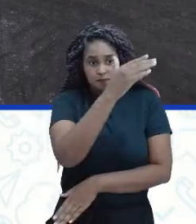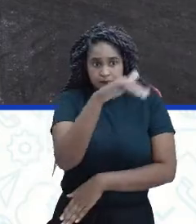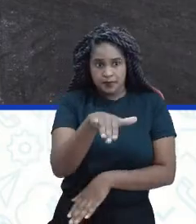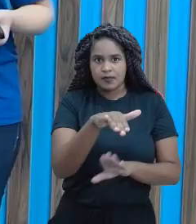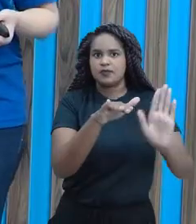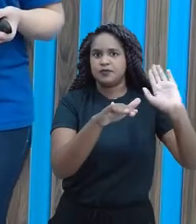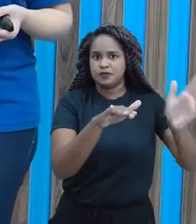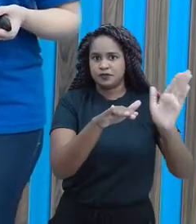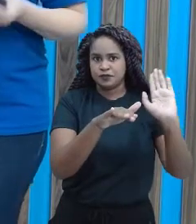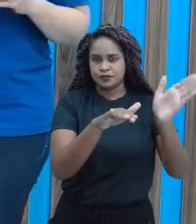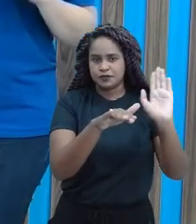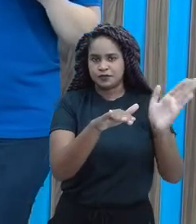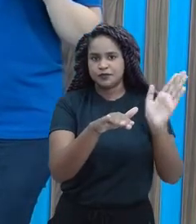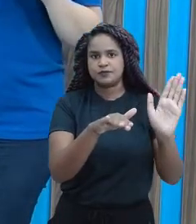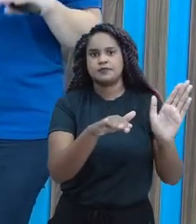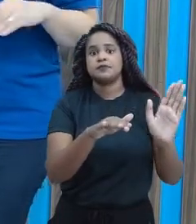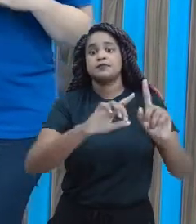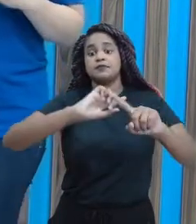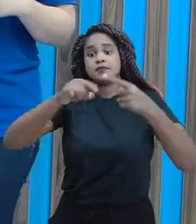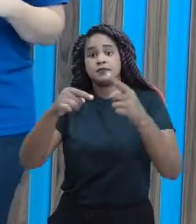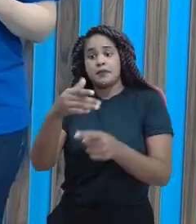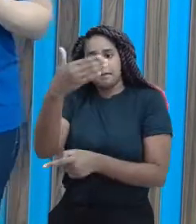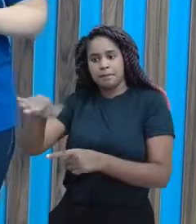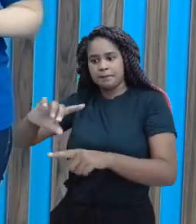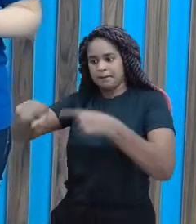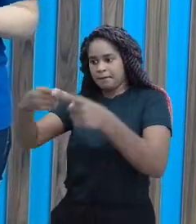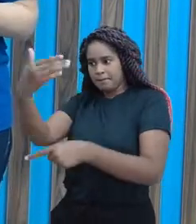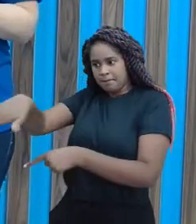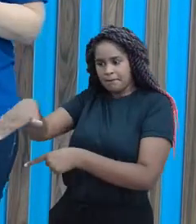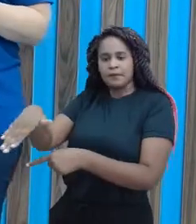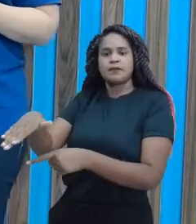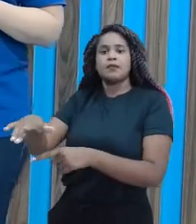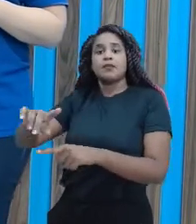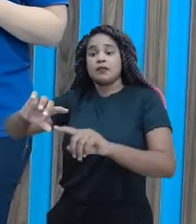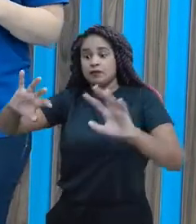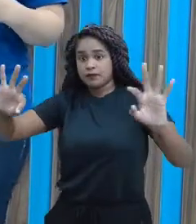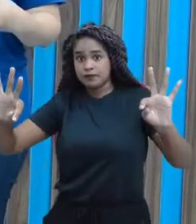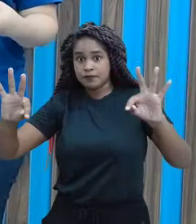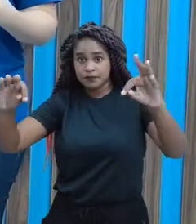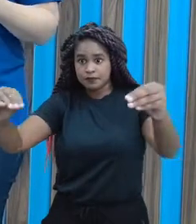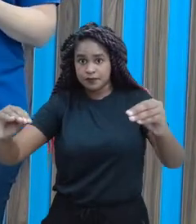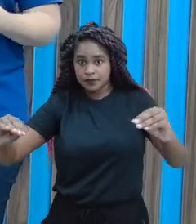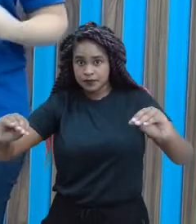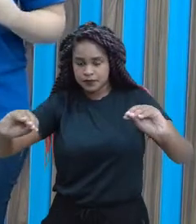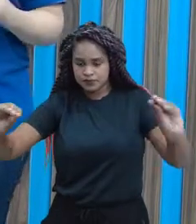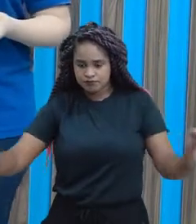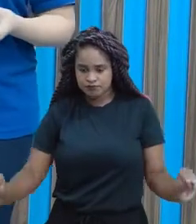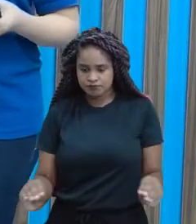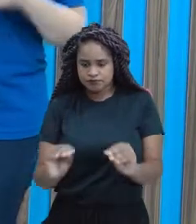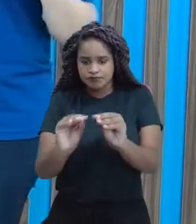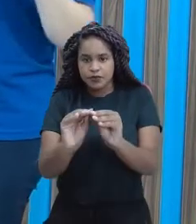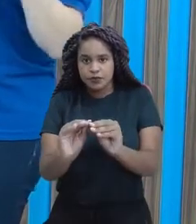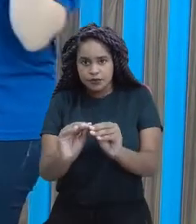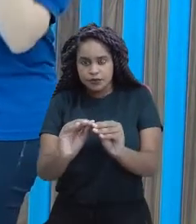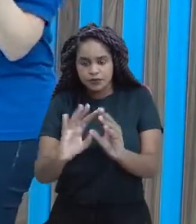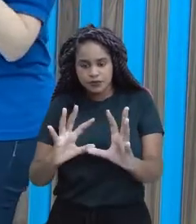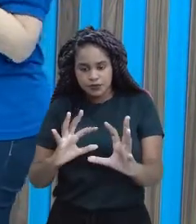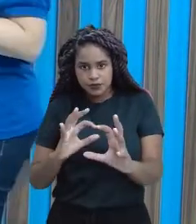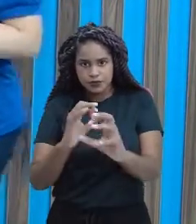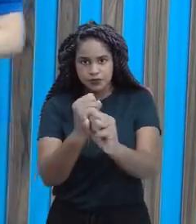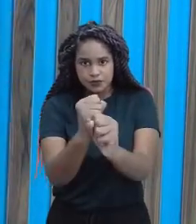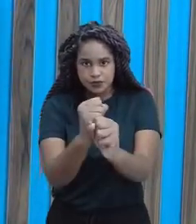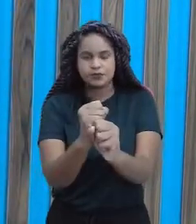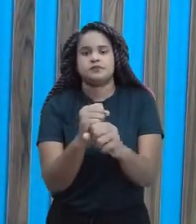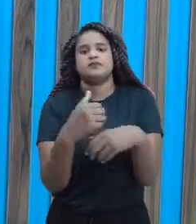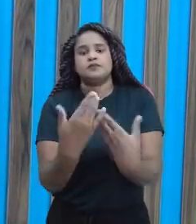né, de 800, e agora a gente calculou a metade da metade e somamos. A gente fez a composição disso. Ou ainda,